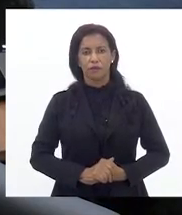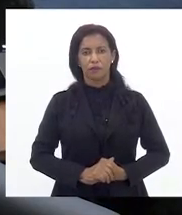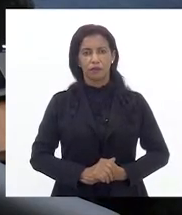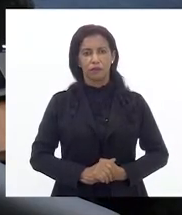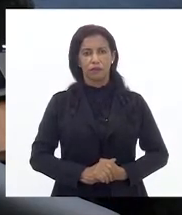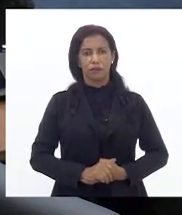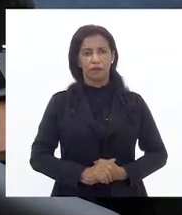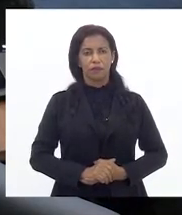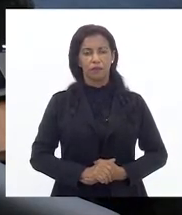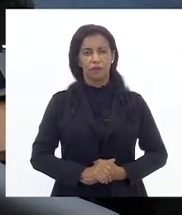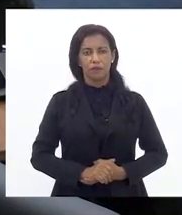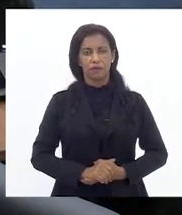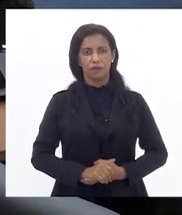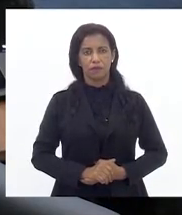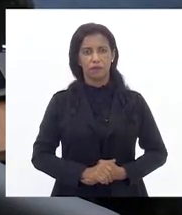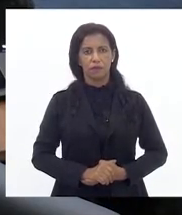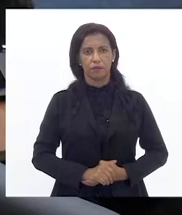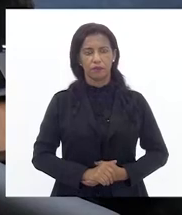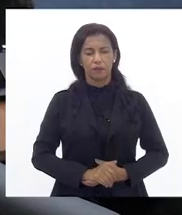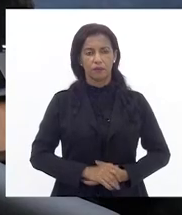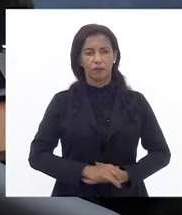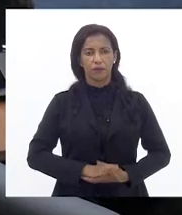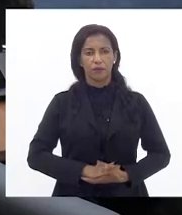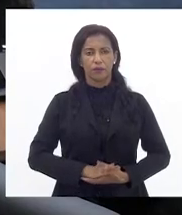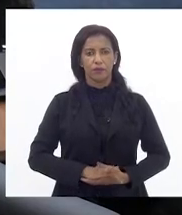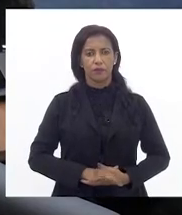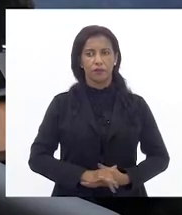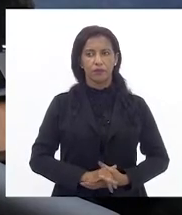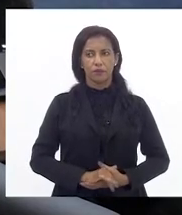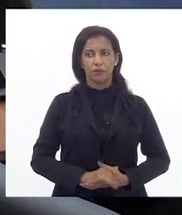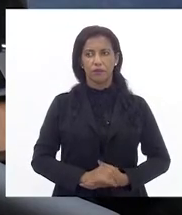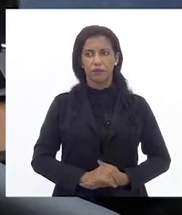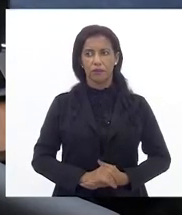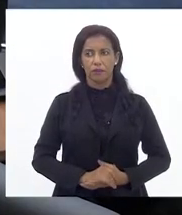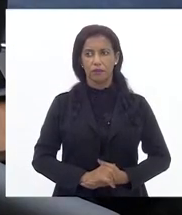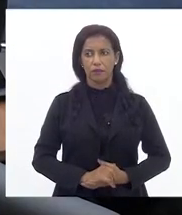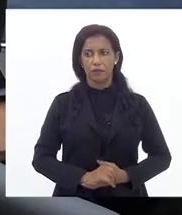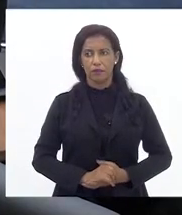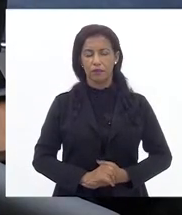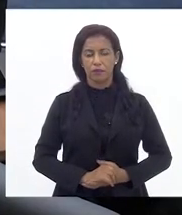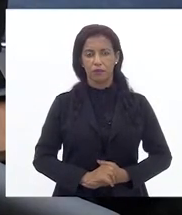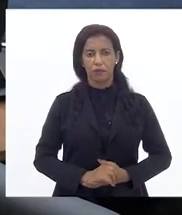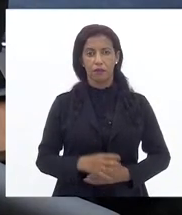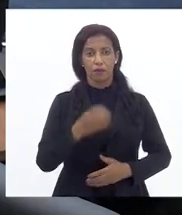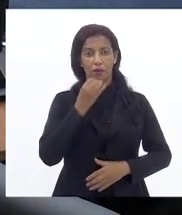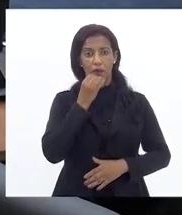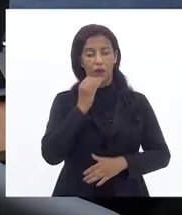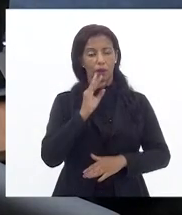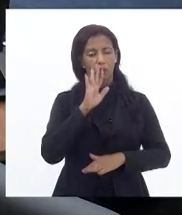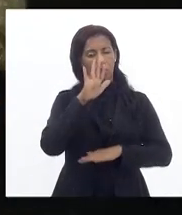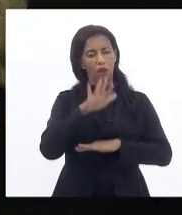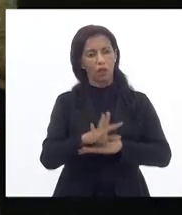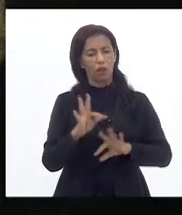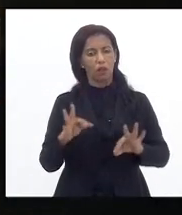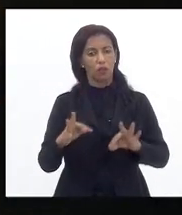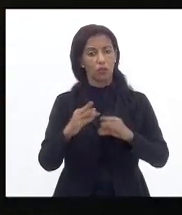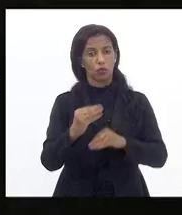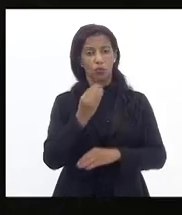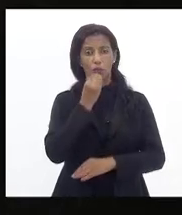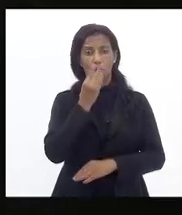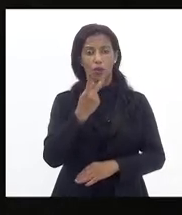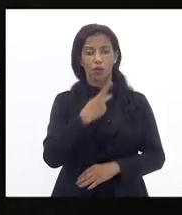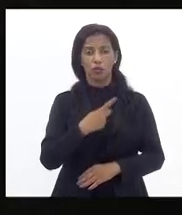Ah pois é que se pode escrever tá na lista já tinha Boa tarde a todos e todas Boa tarde